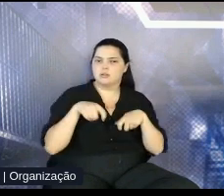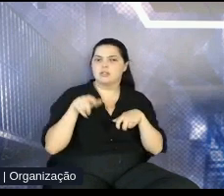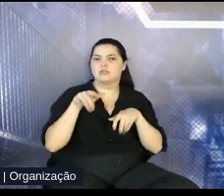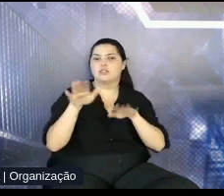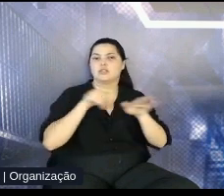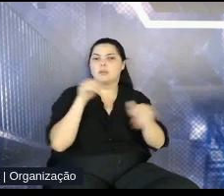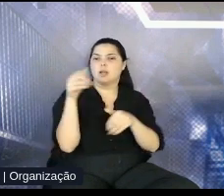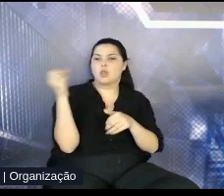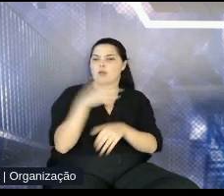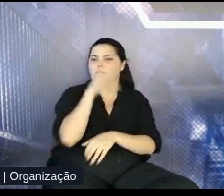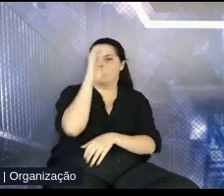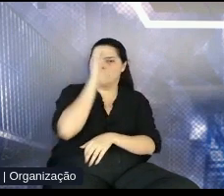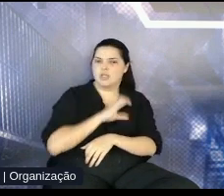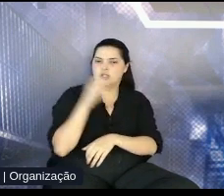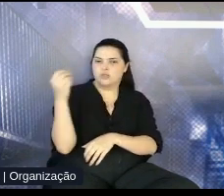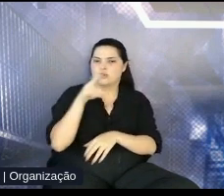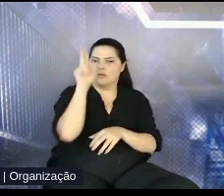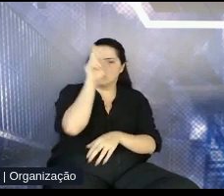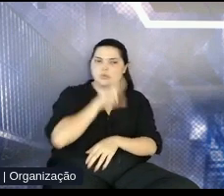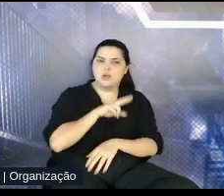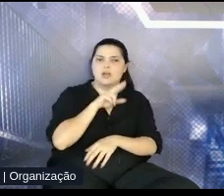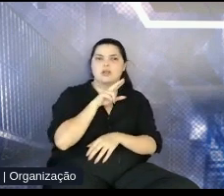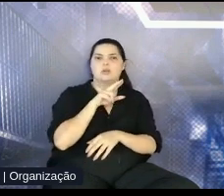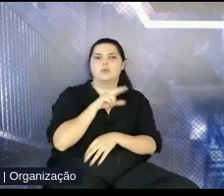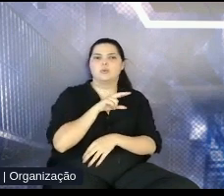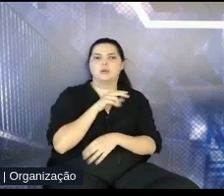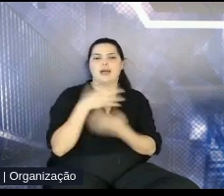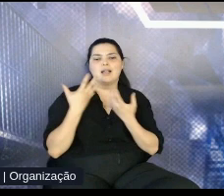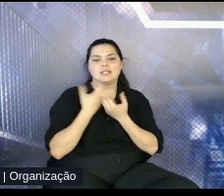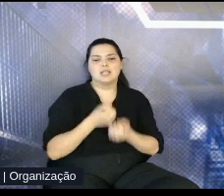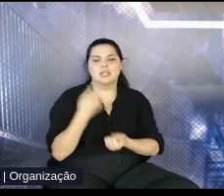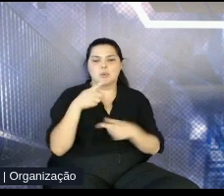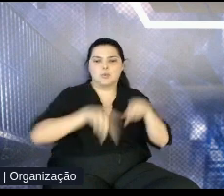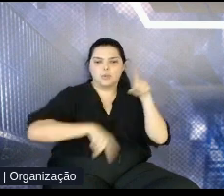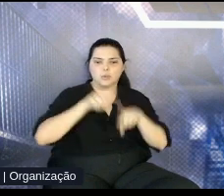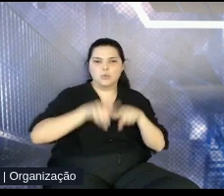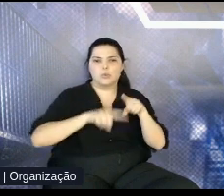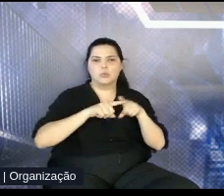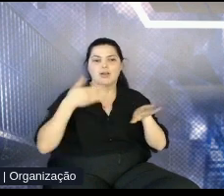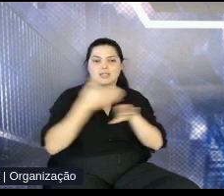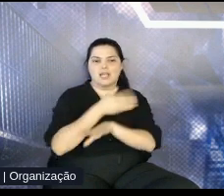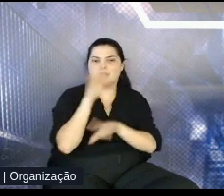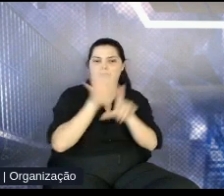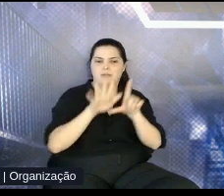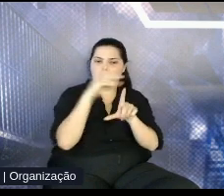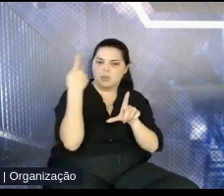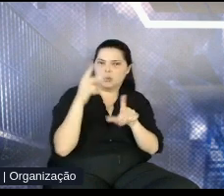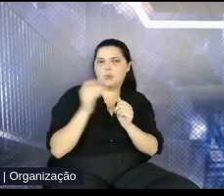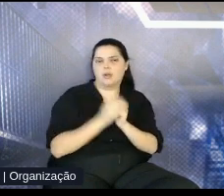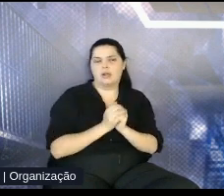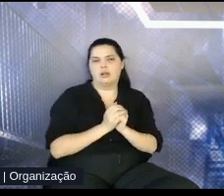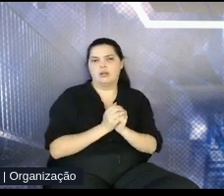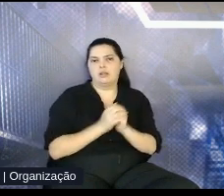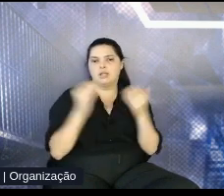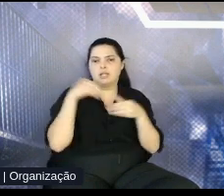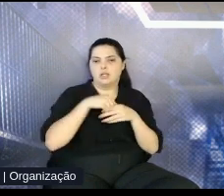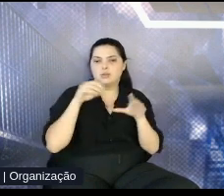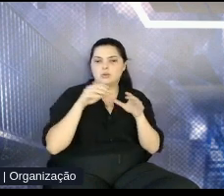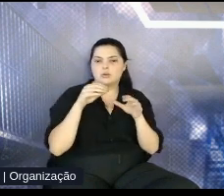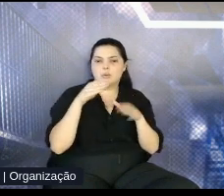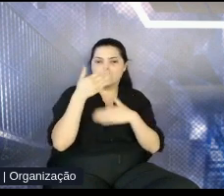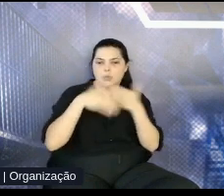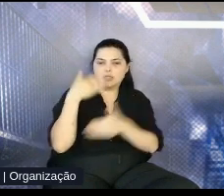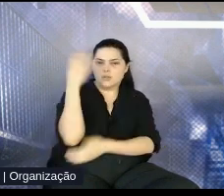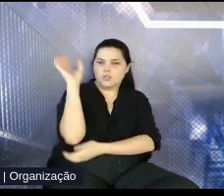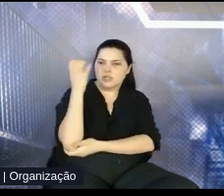usuários engajem dentro do seu produto, engajem dentro da sua plataforma. E, mais uma vez, dentro de um processo científico que a gente